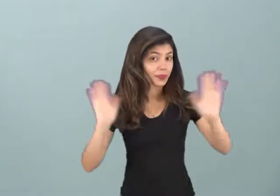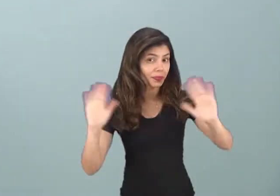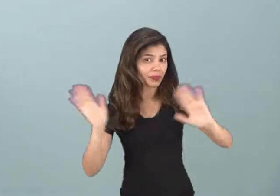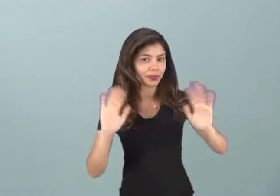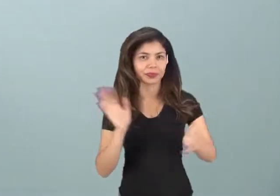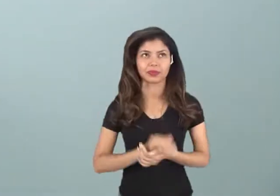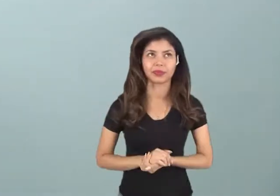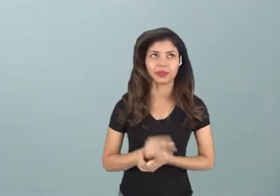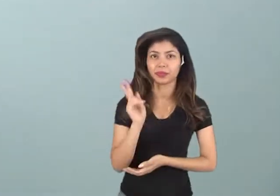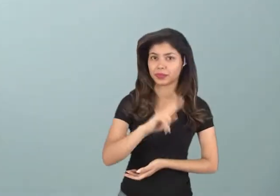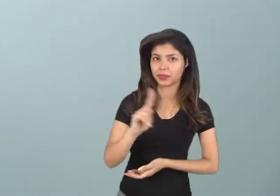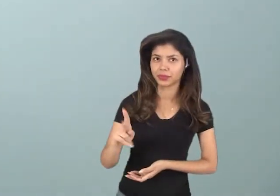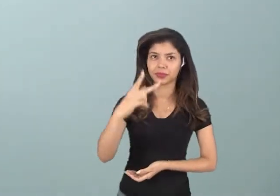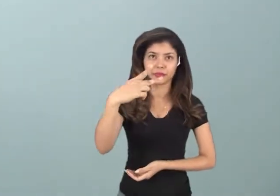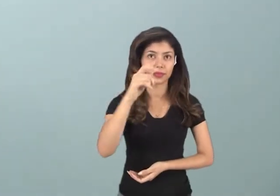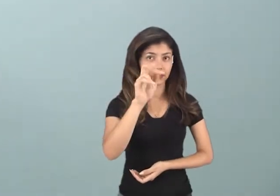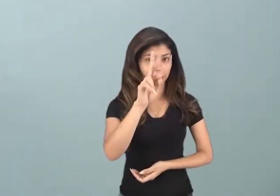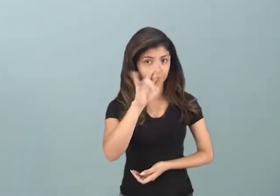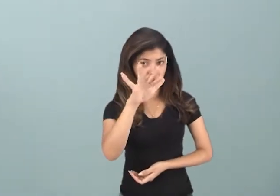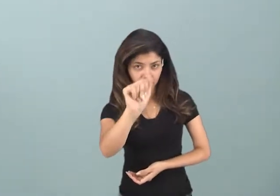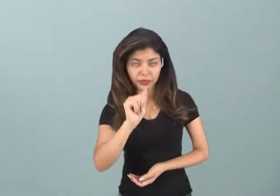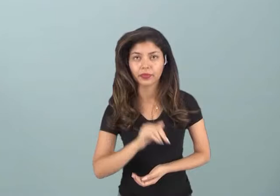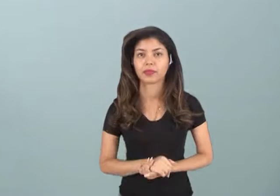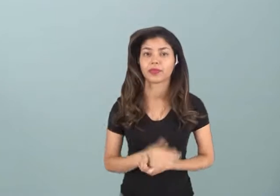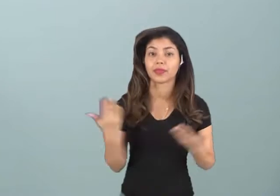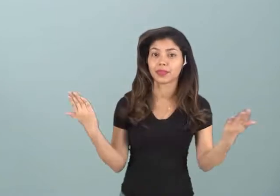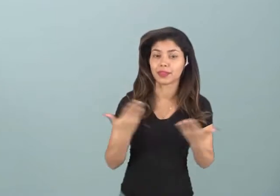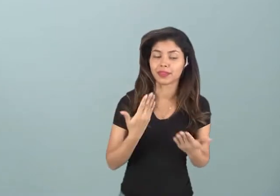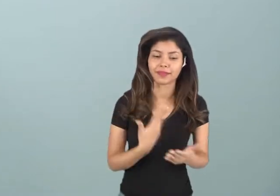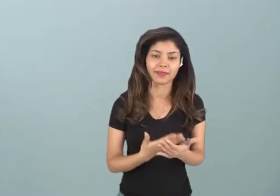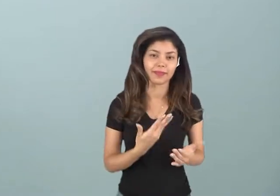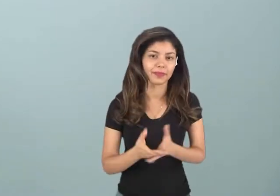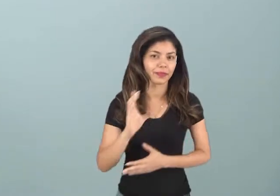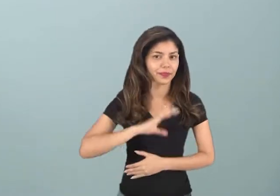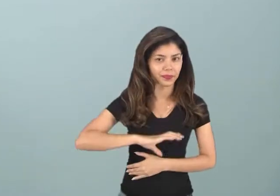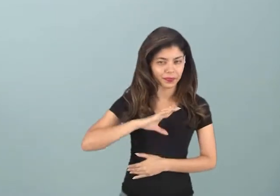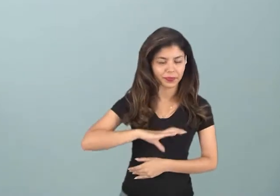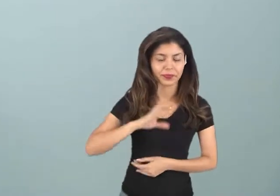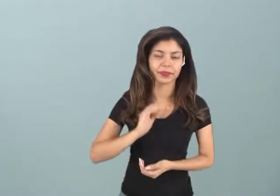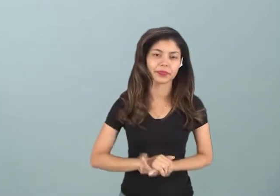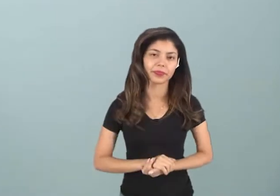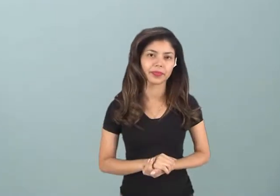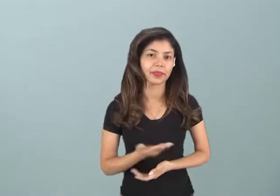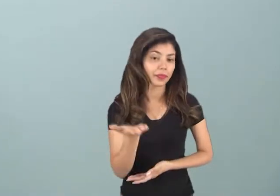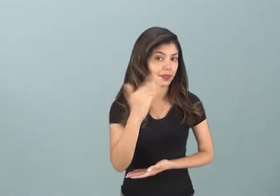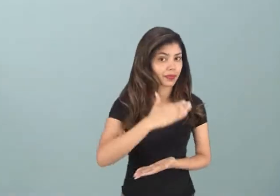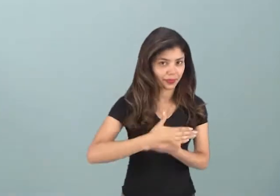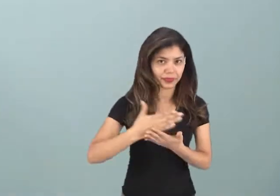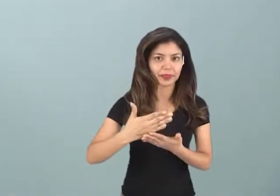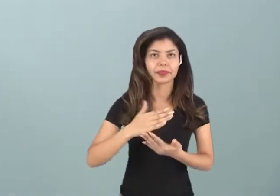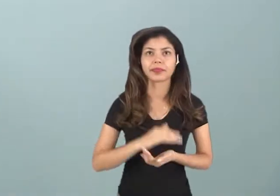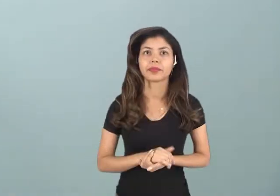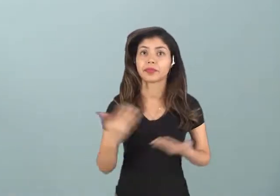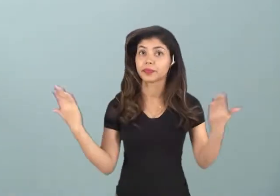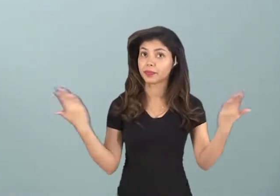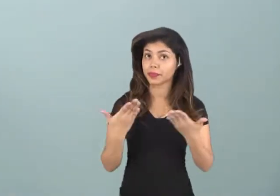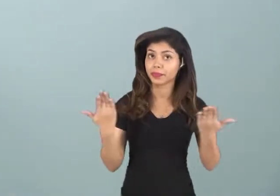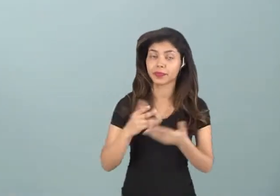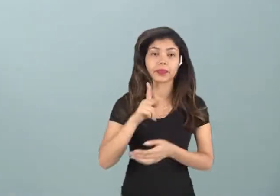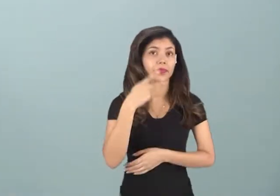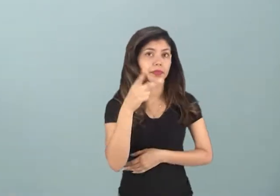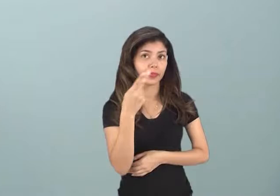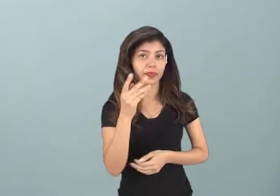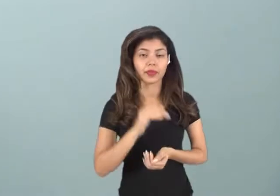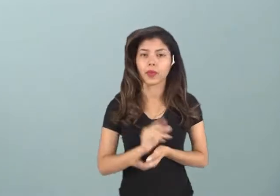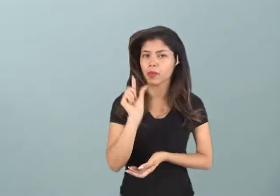Olá, eu sou a professora Patrícia Rufino e você está na aula de Língua Portuguesa. Vamos começar? Hoje